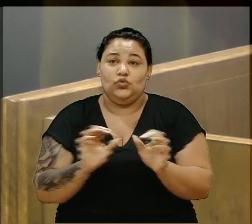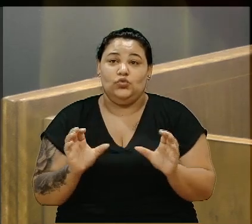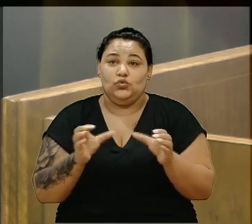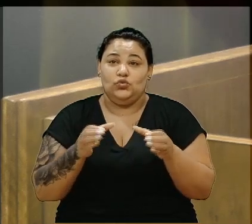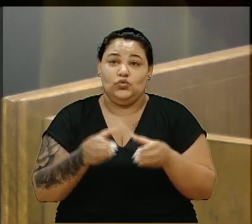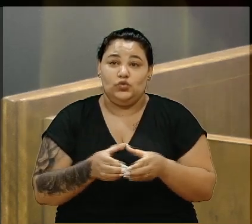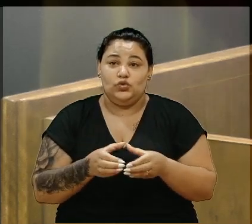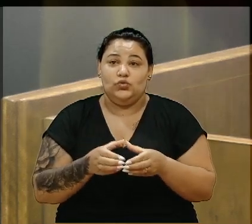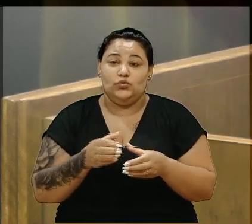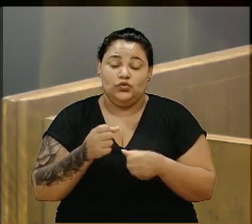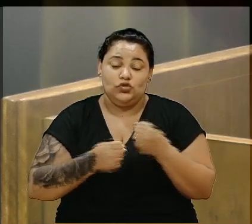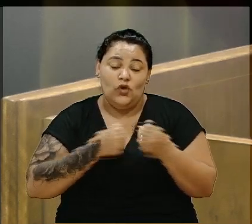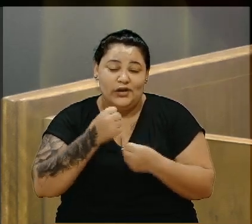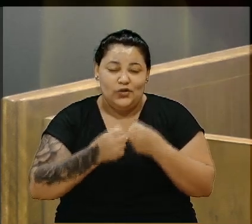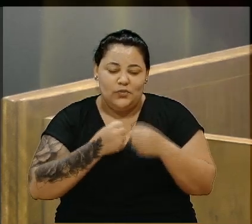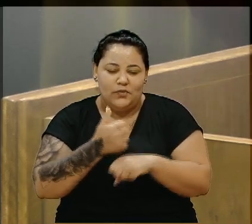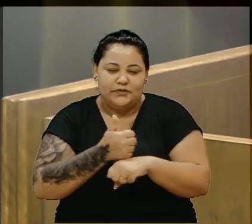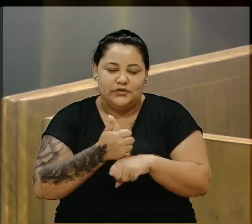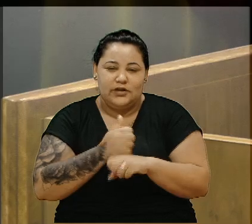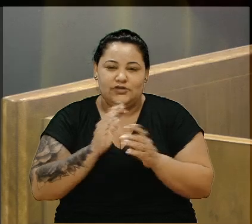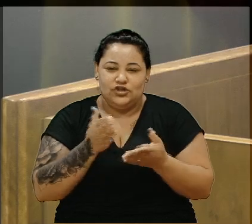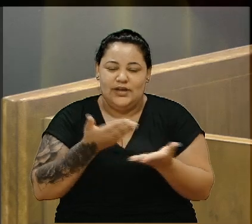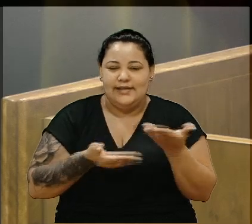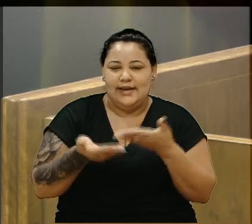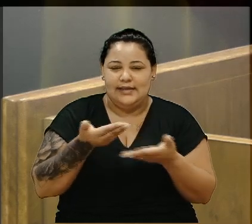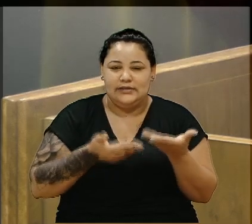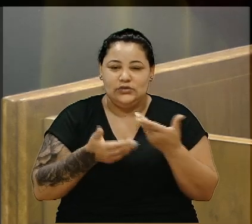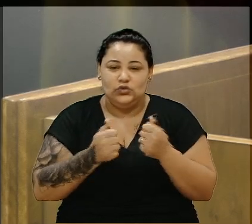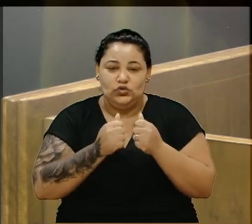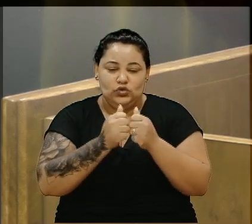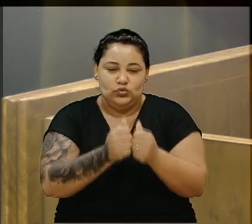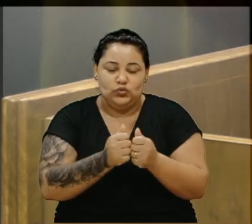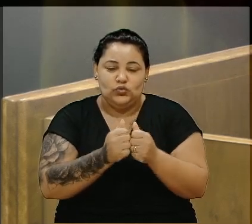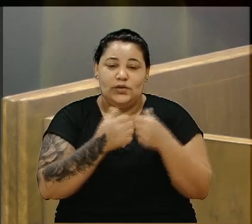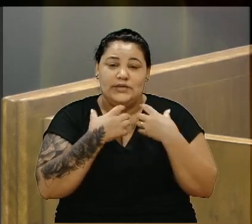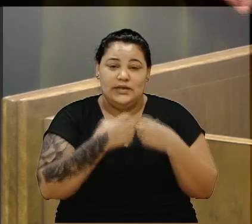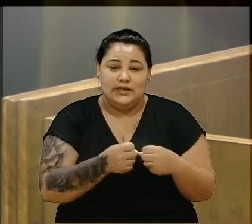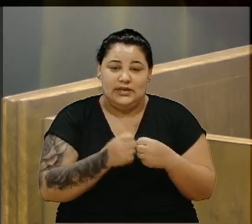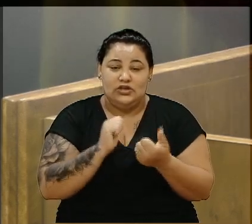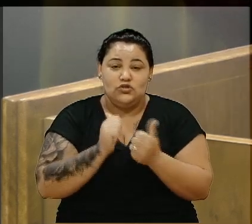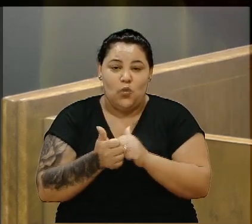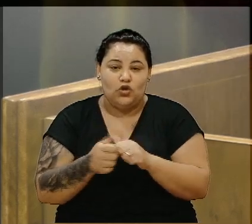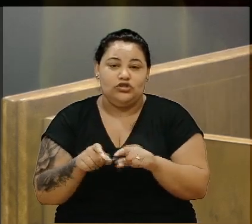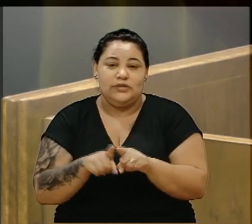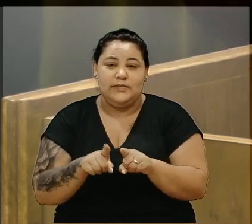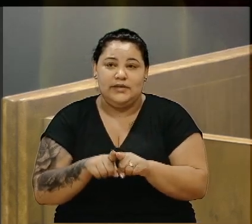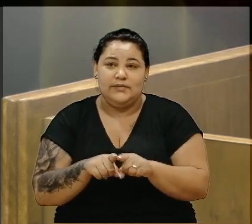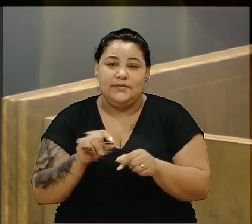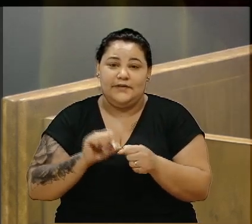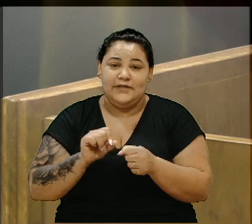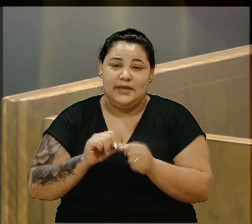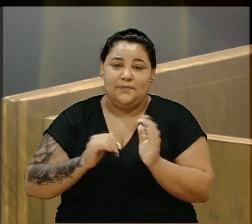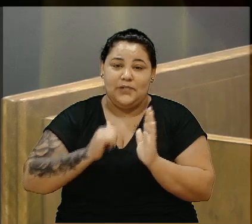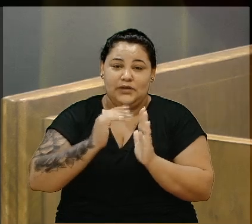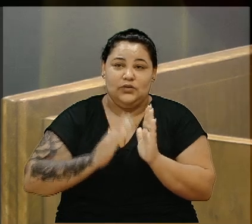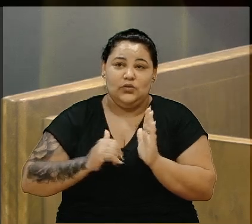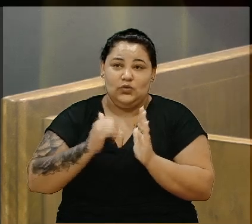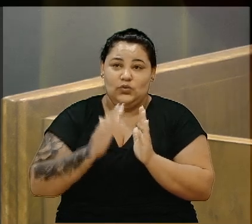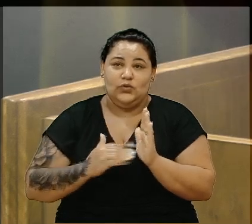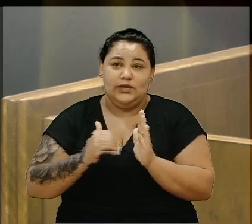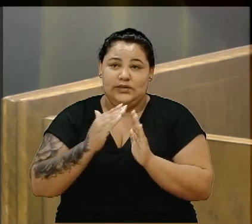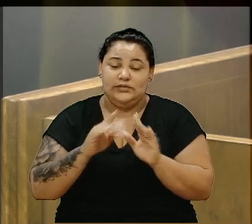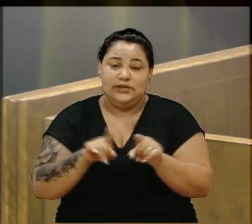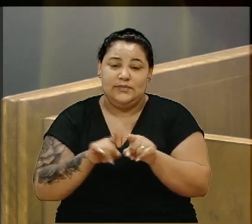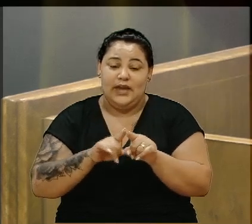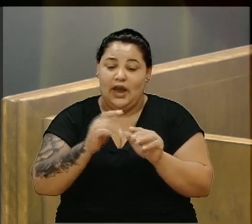corredores, assim, que já vem tratando sobre isso com a Secretaria de Esporte e Lazer, para a demarcação da pista, pelo menos na parte